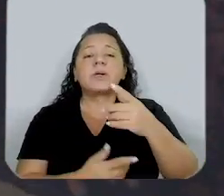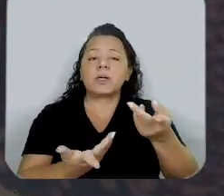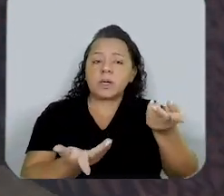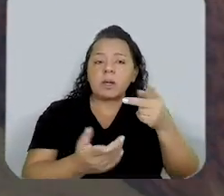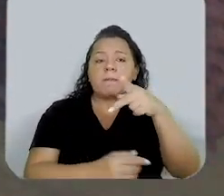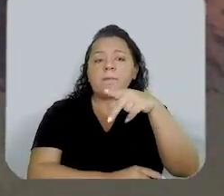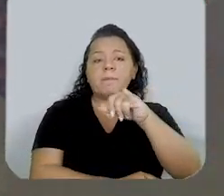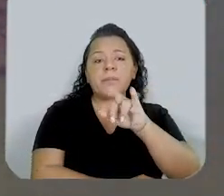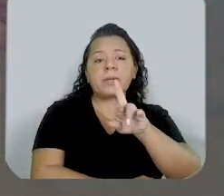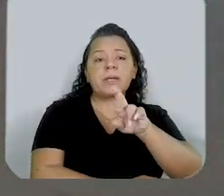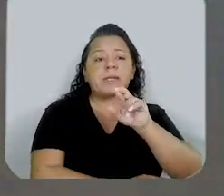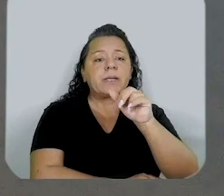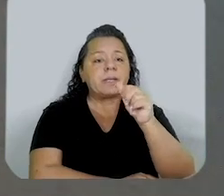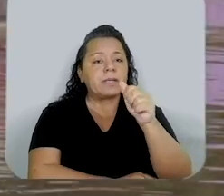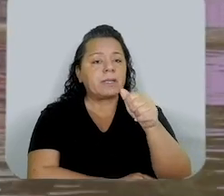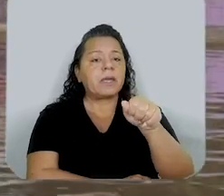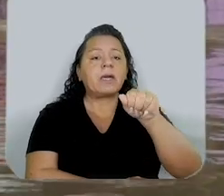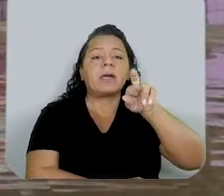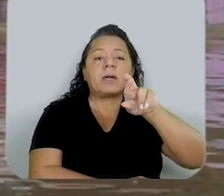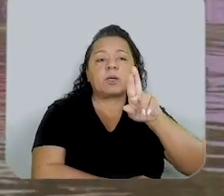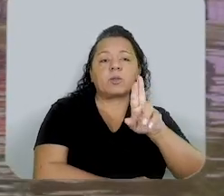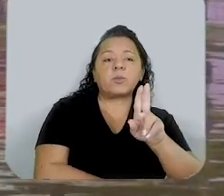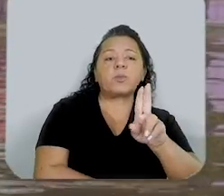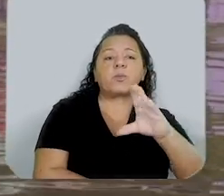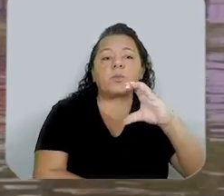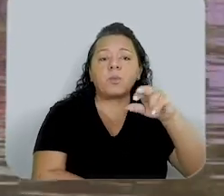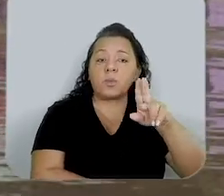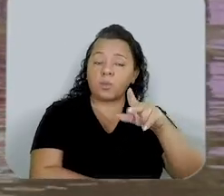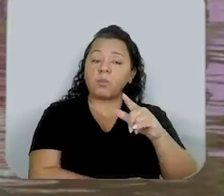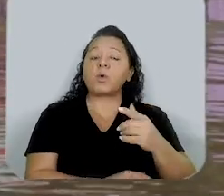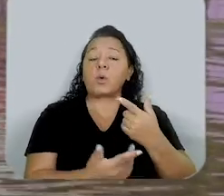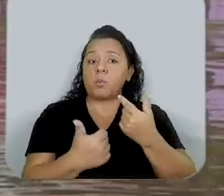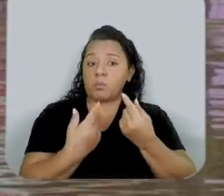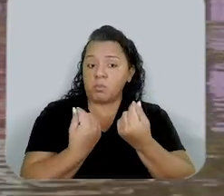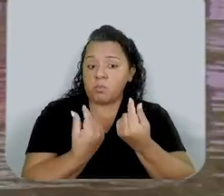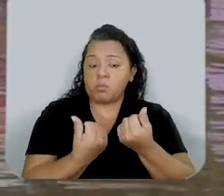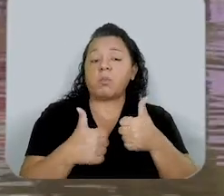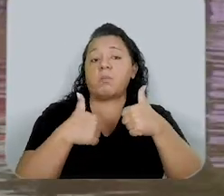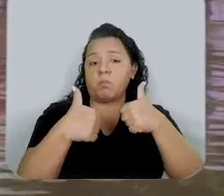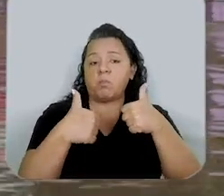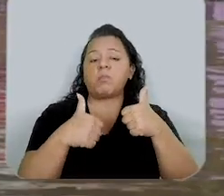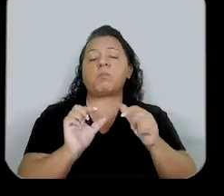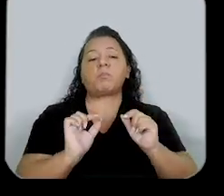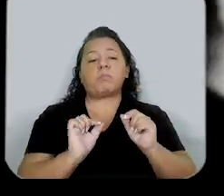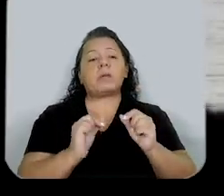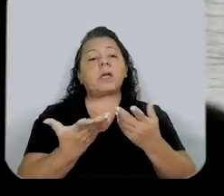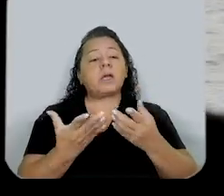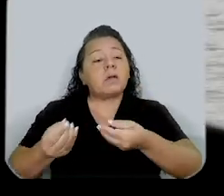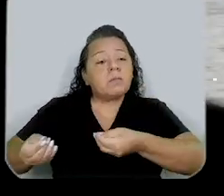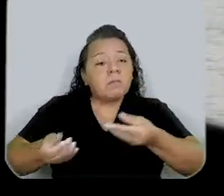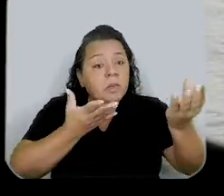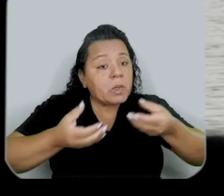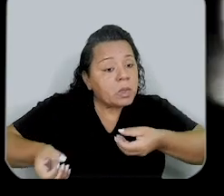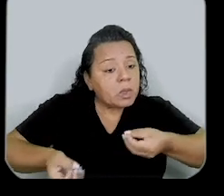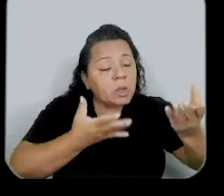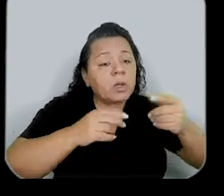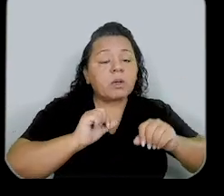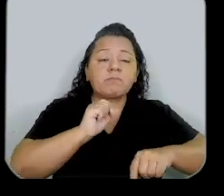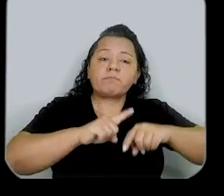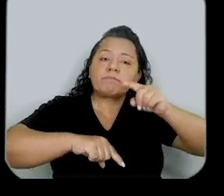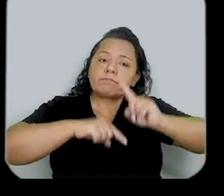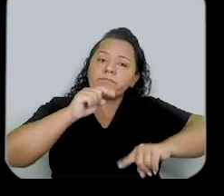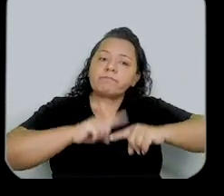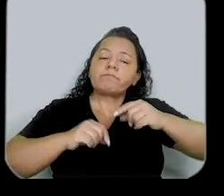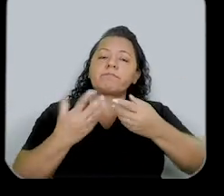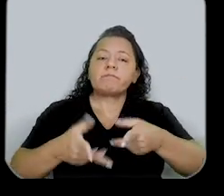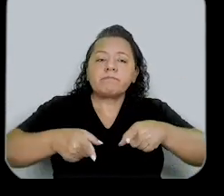valor comercial. E, além disso, toda a produção, o escoamento da produção, ele se faz através dos rios, né, dos igarapés e dos